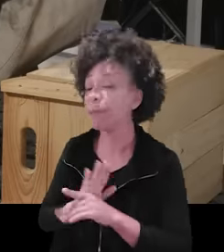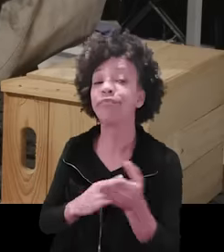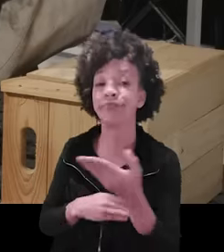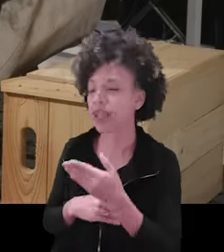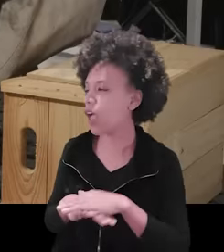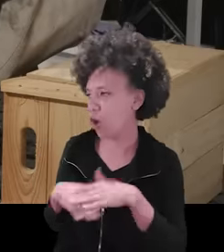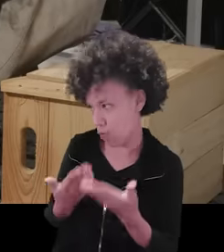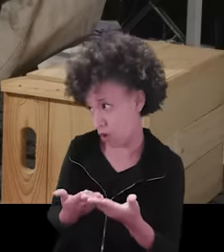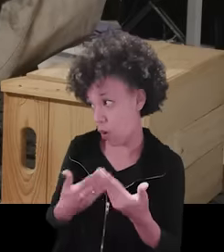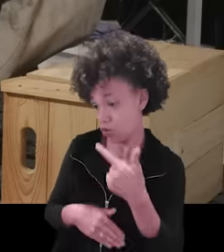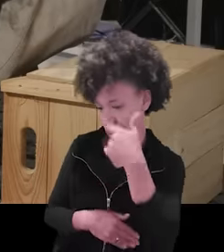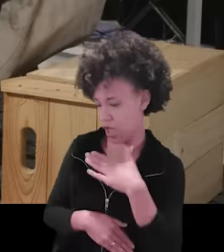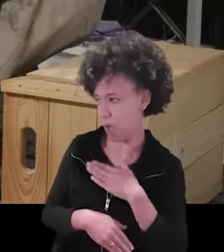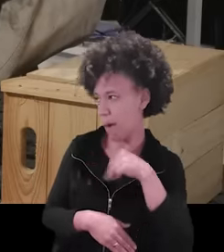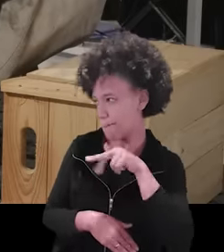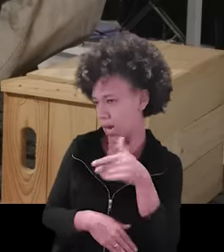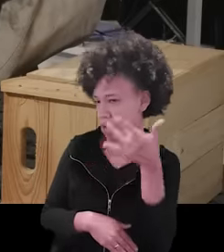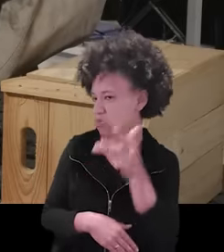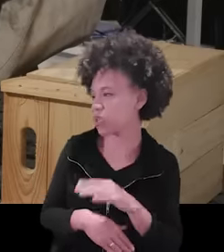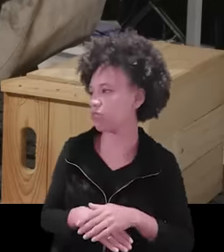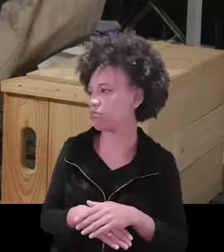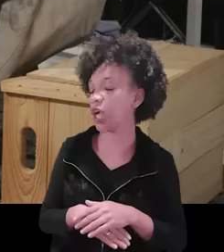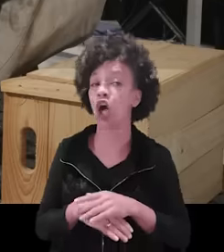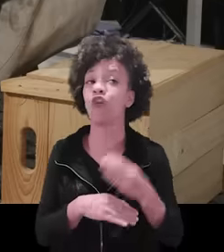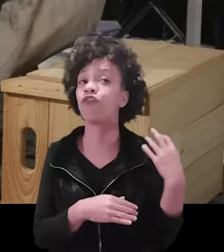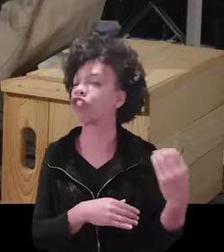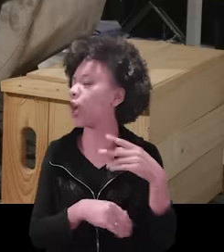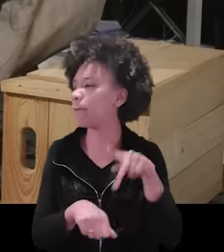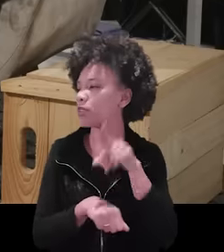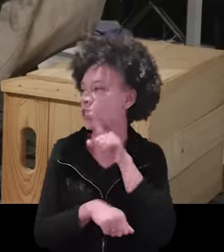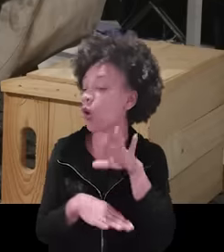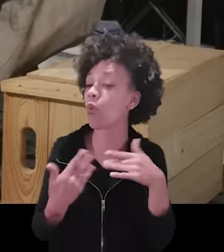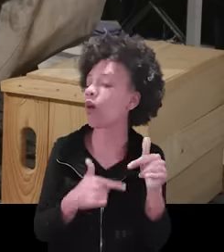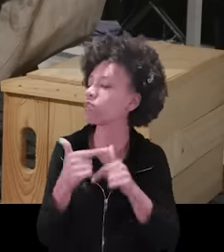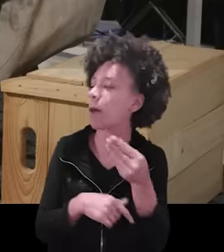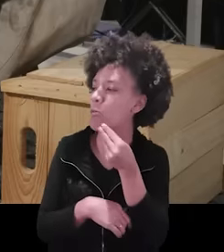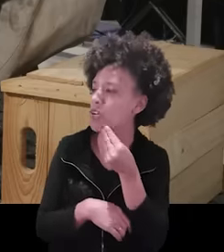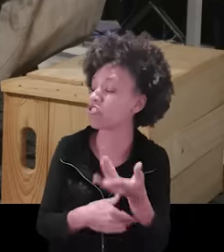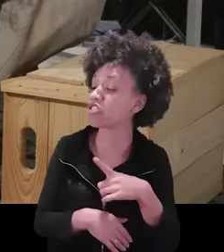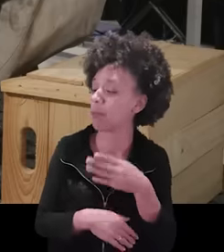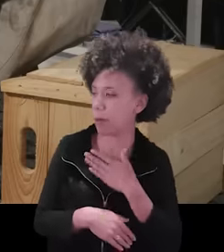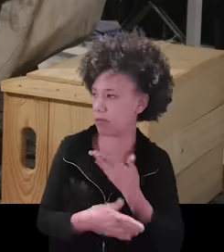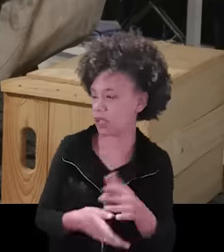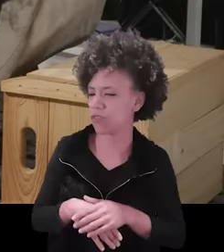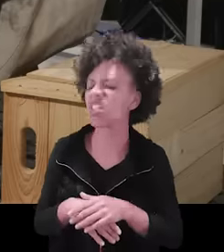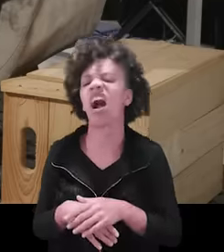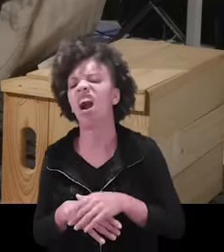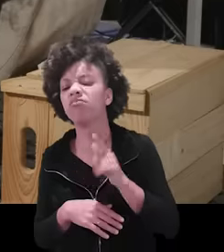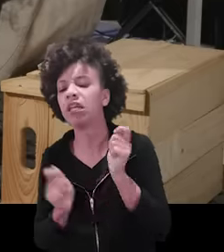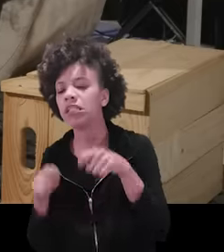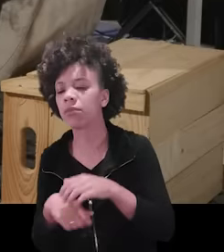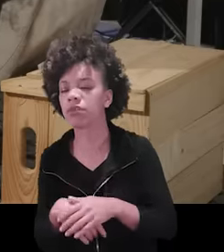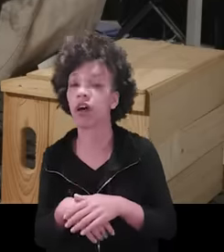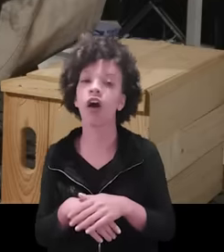Olha esses Empregos hoje eu Marcão não sei nada tô indo pro Brasil tô indo pro Estados Unidos quais empregos que tem para mim lá que por favor isso aí tu vai